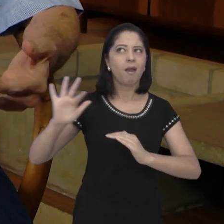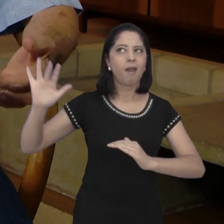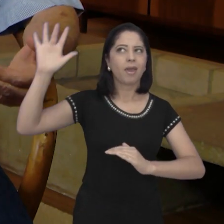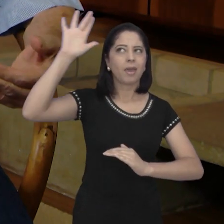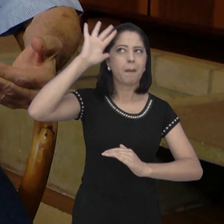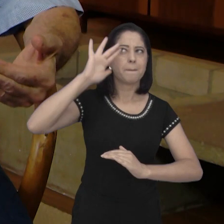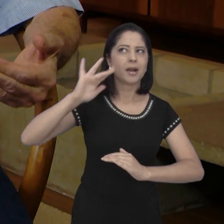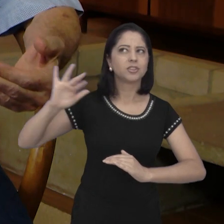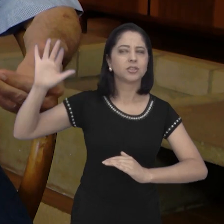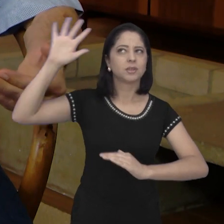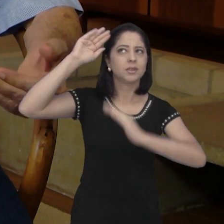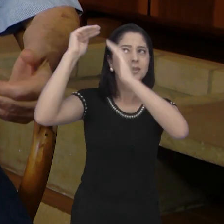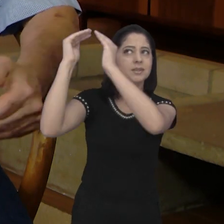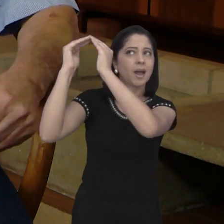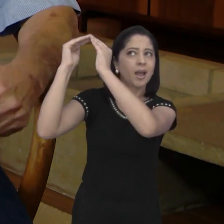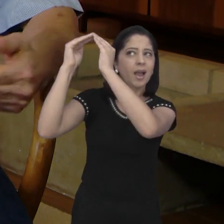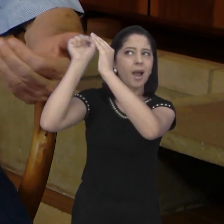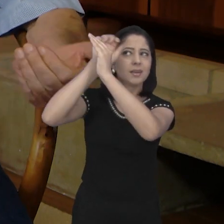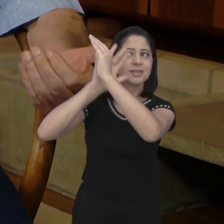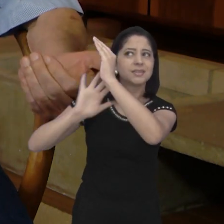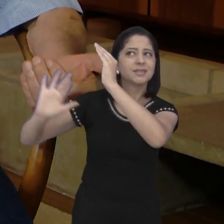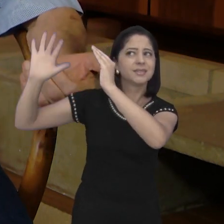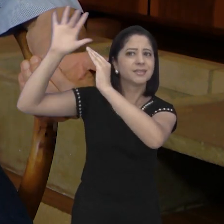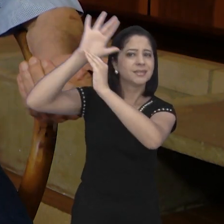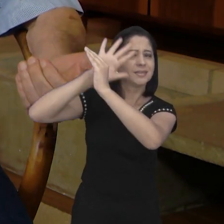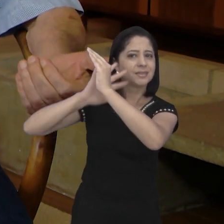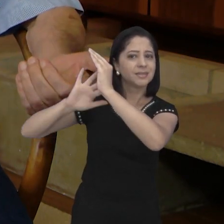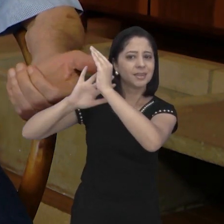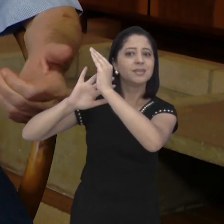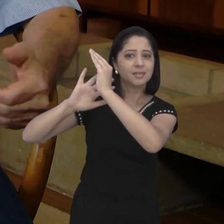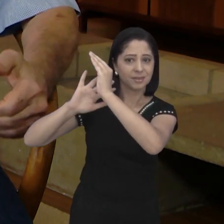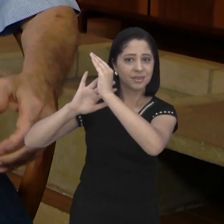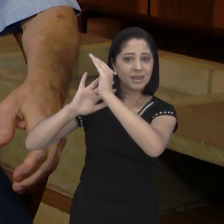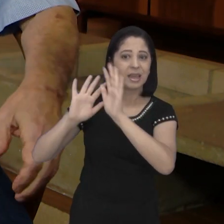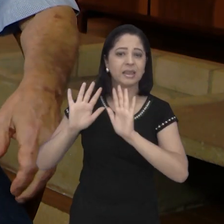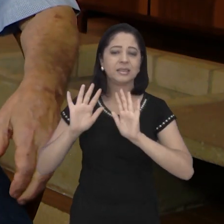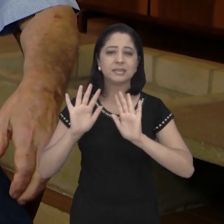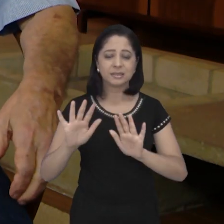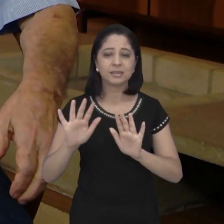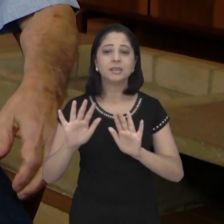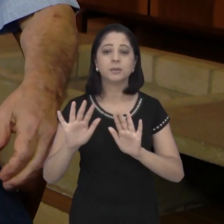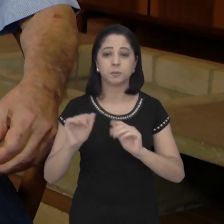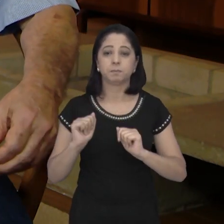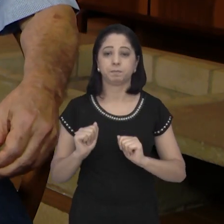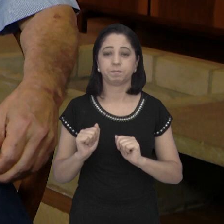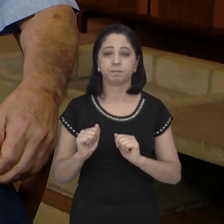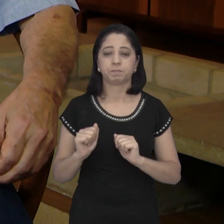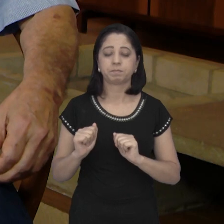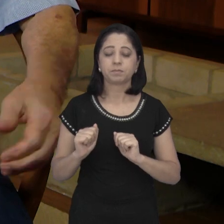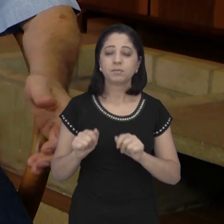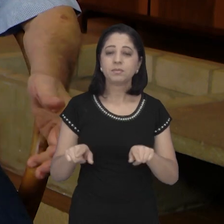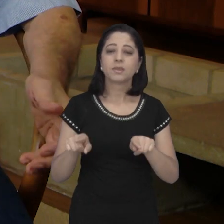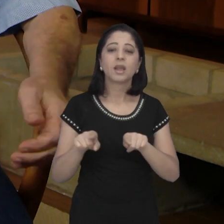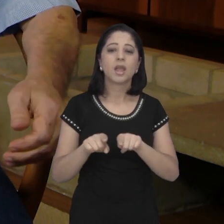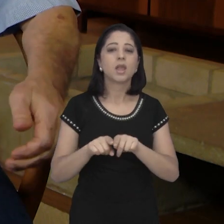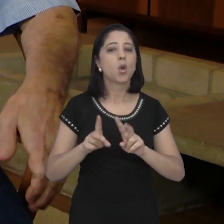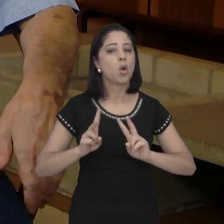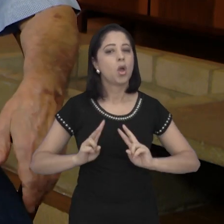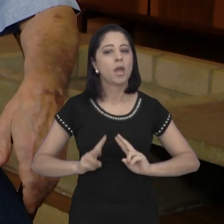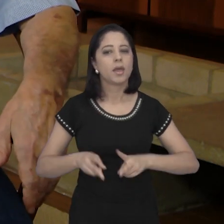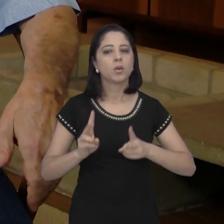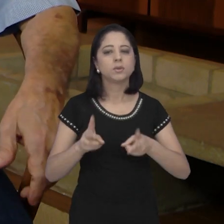a viúva dele, né, quando agora, há uns 3 anos atrás, eu e